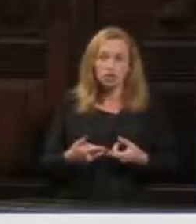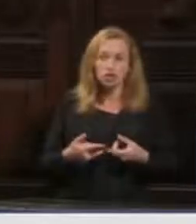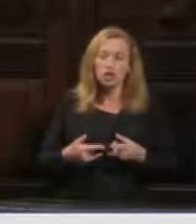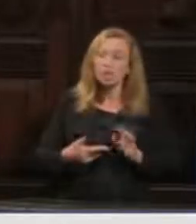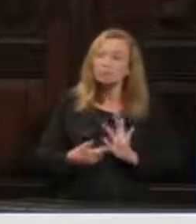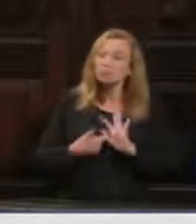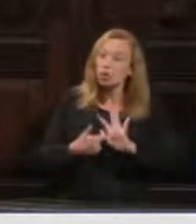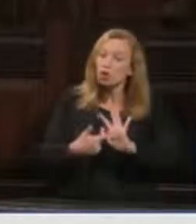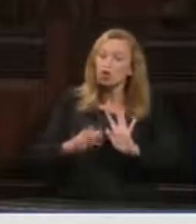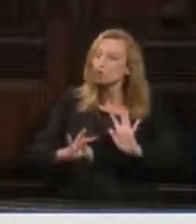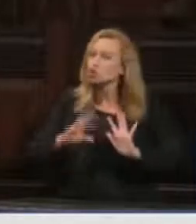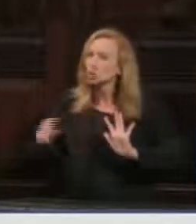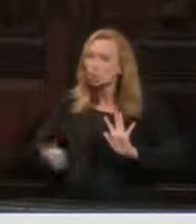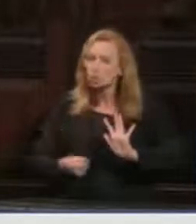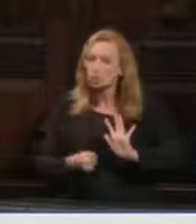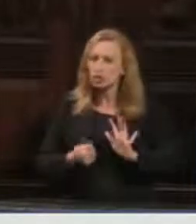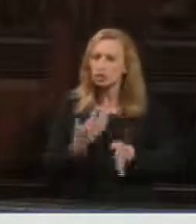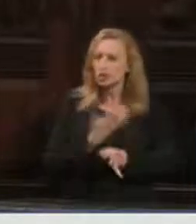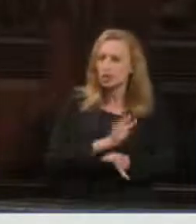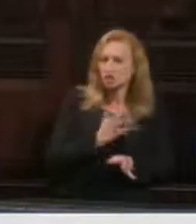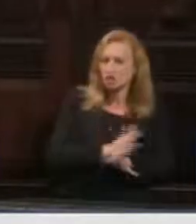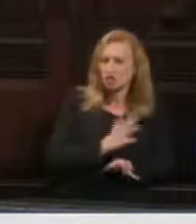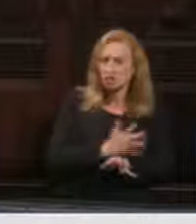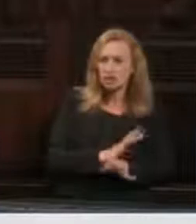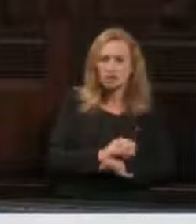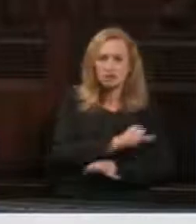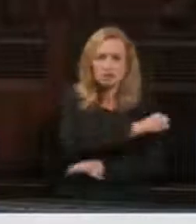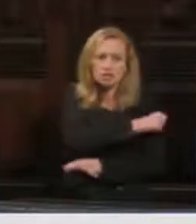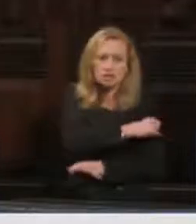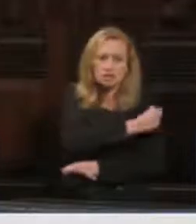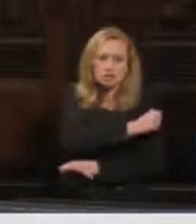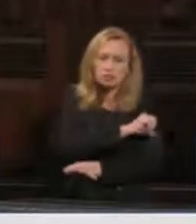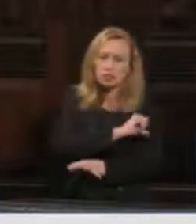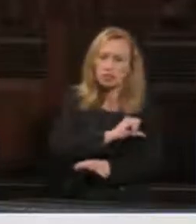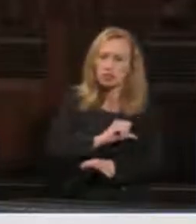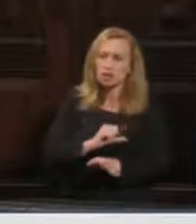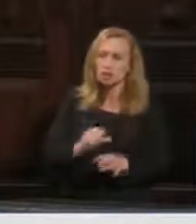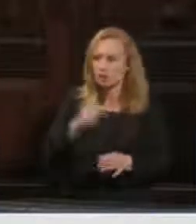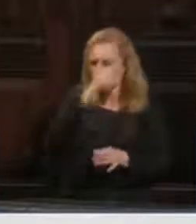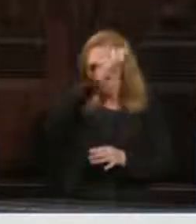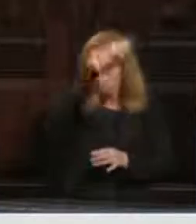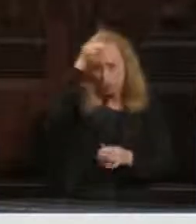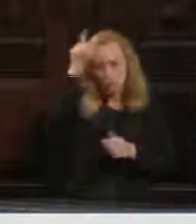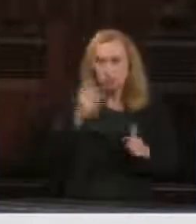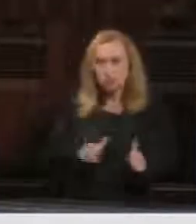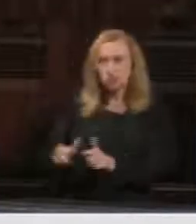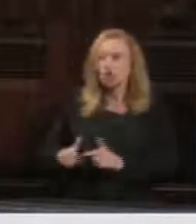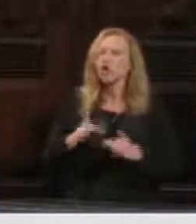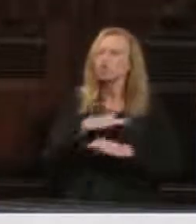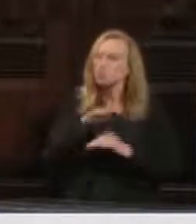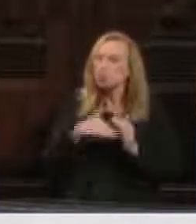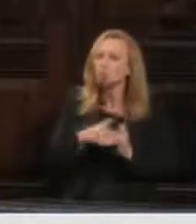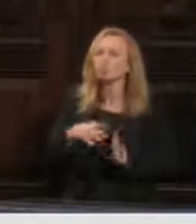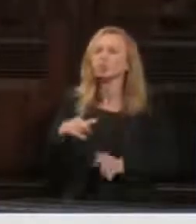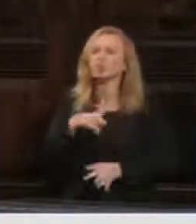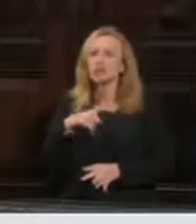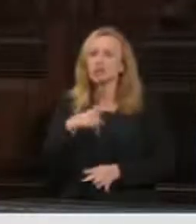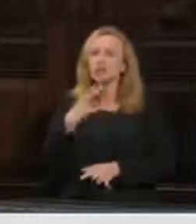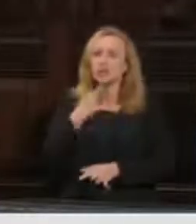desenvolvidas pelas enfermeiras naquele município. Todos que têm conhecimento que na lei, a